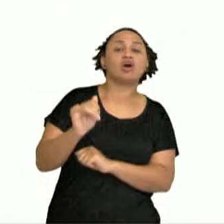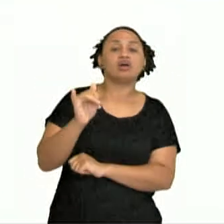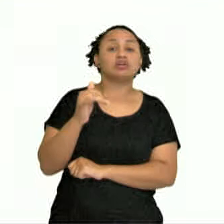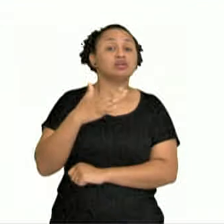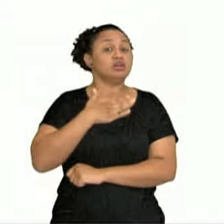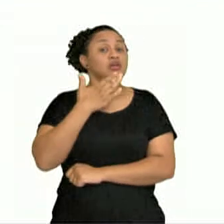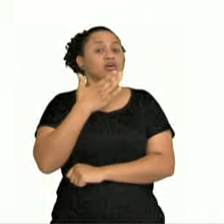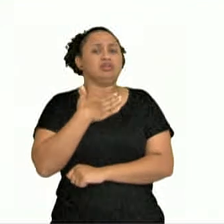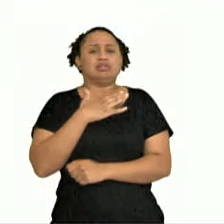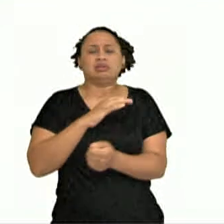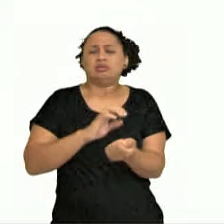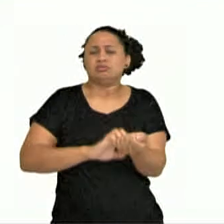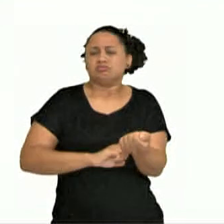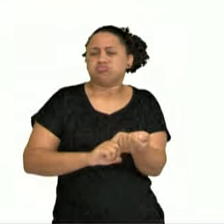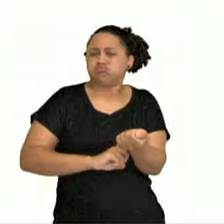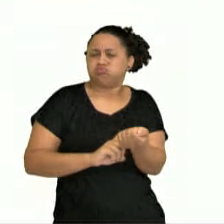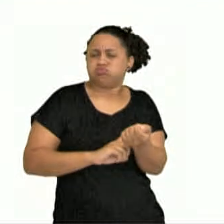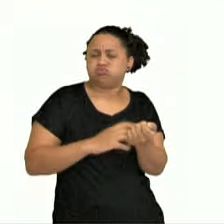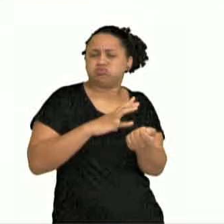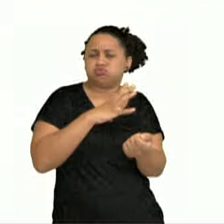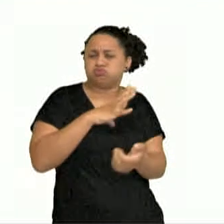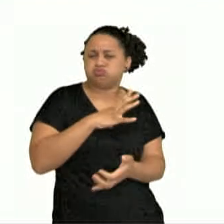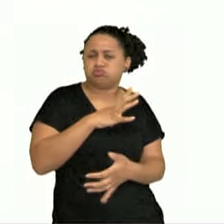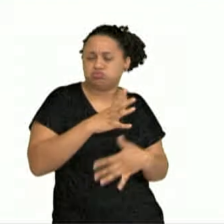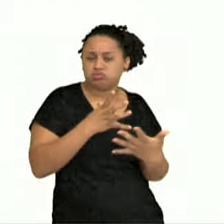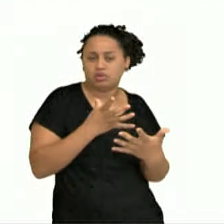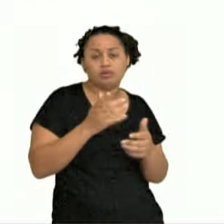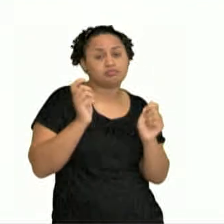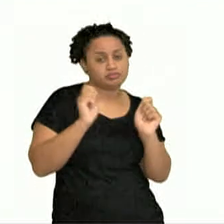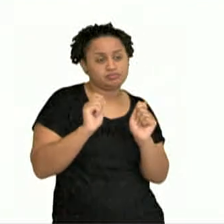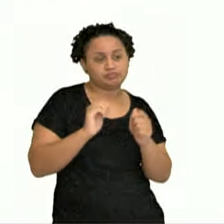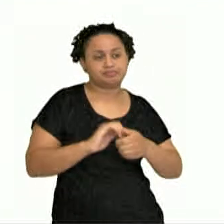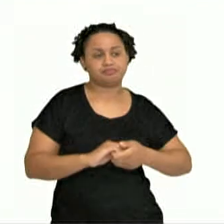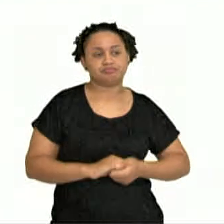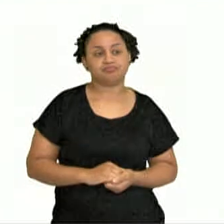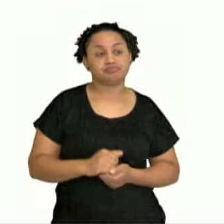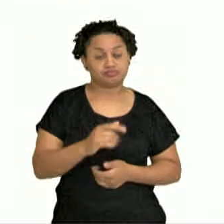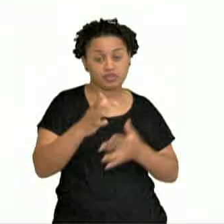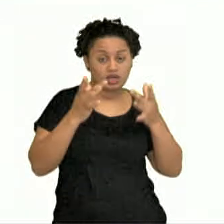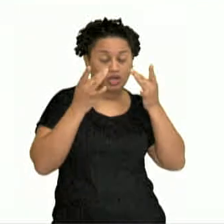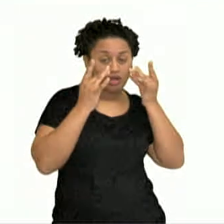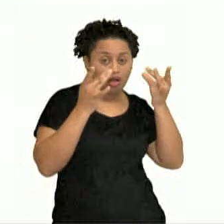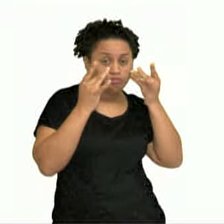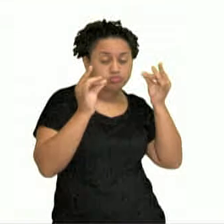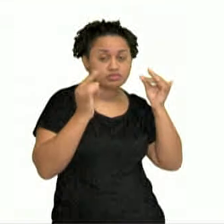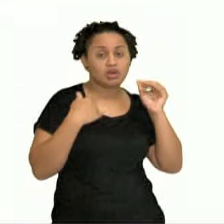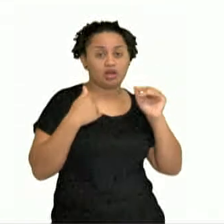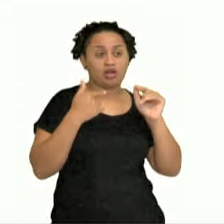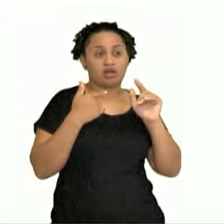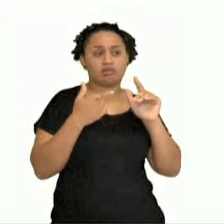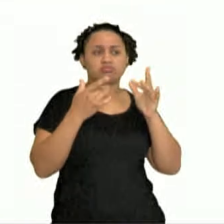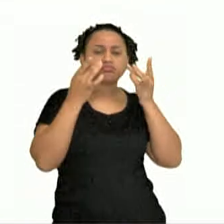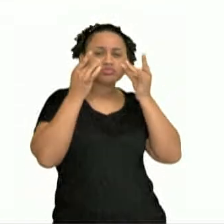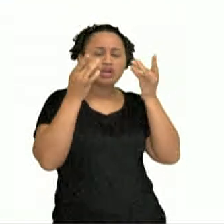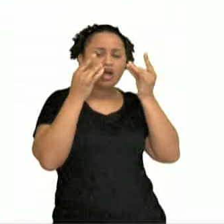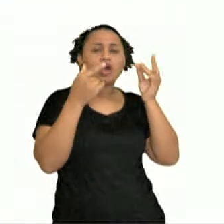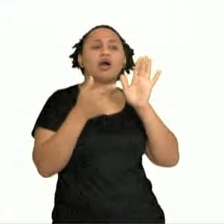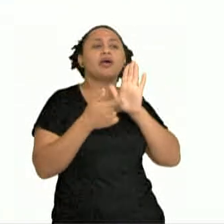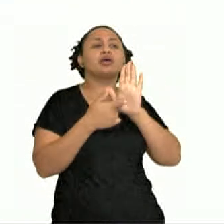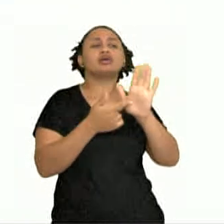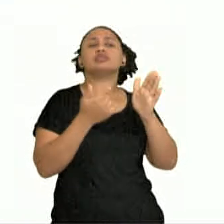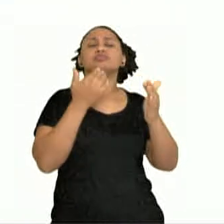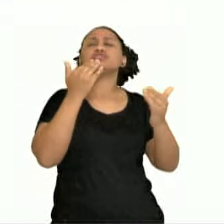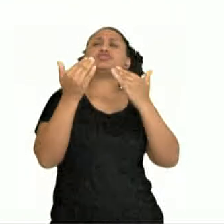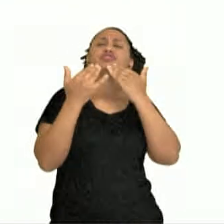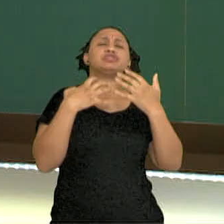surpresa, raiva, frustração ou tristeza. No caso do Gaturro aqui, esse dá-me um sinal,